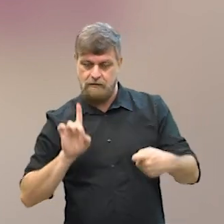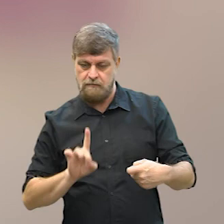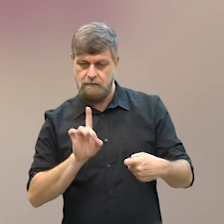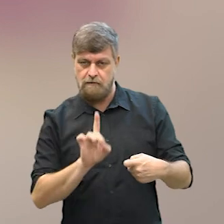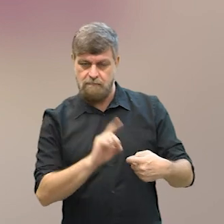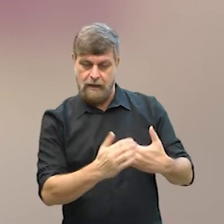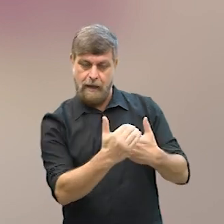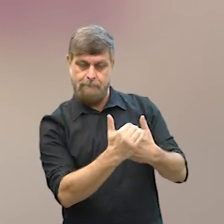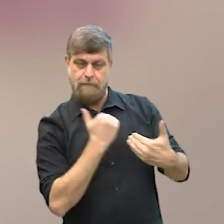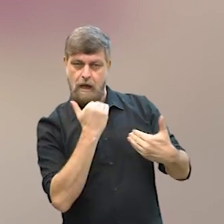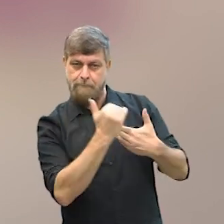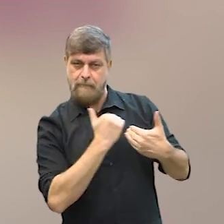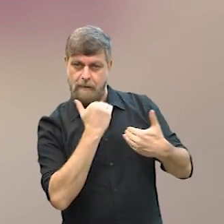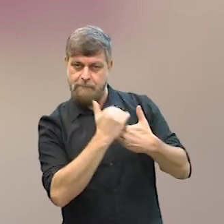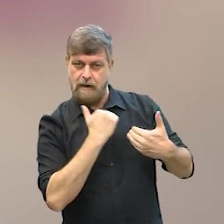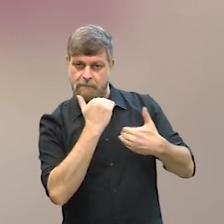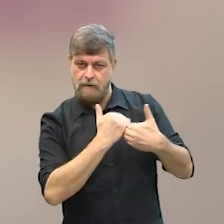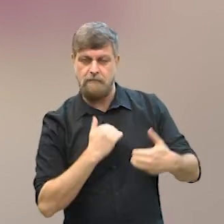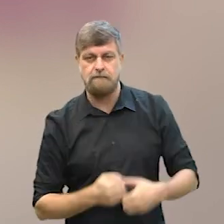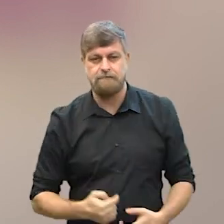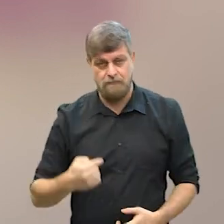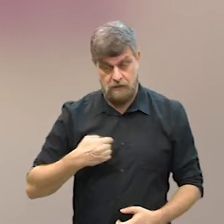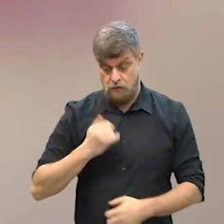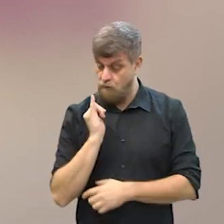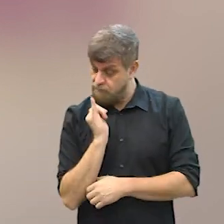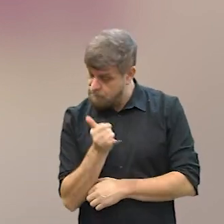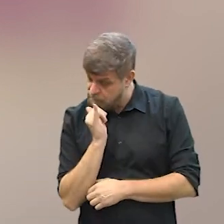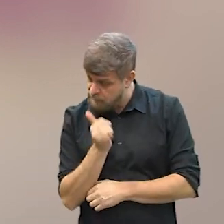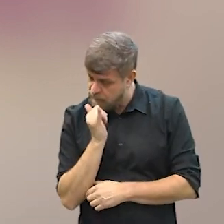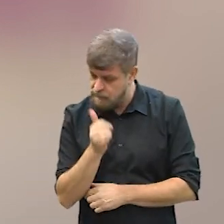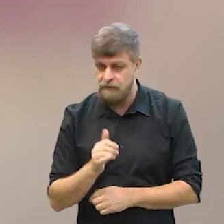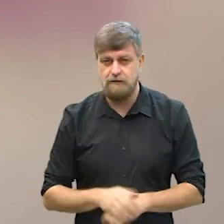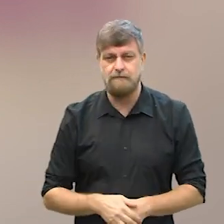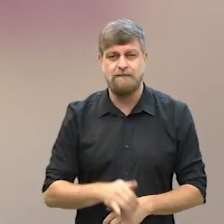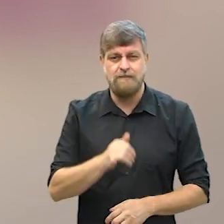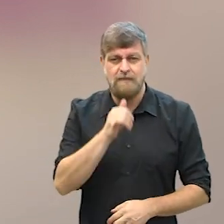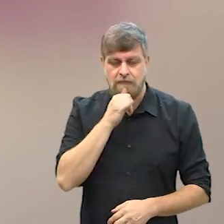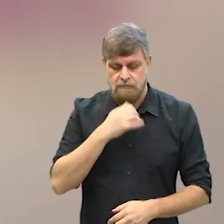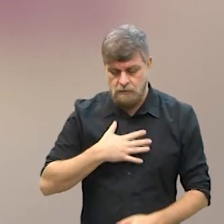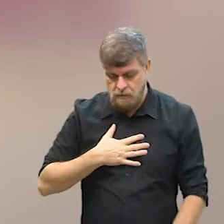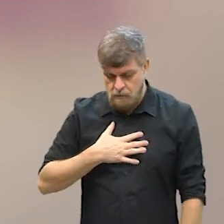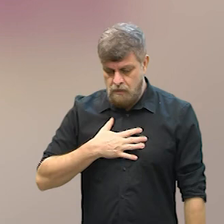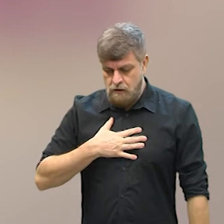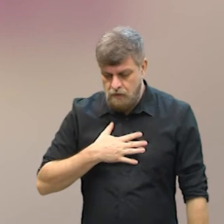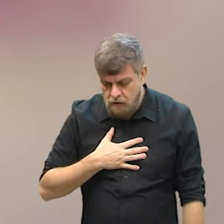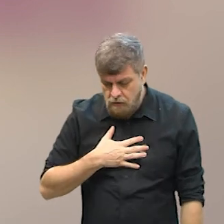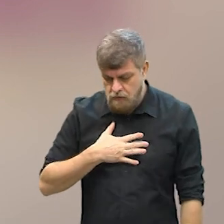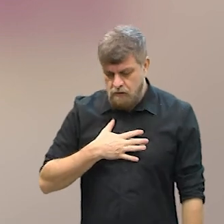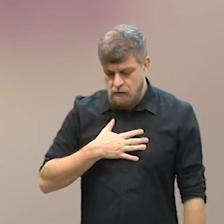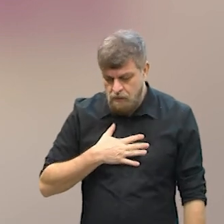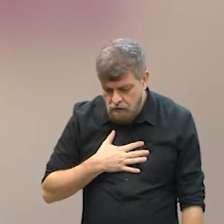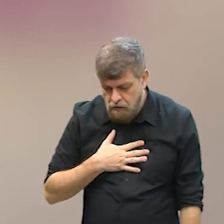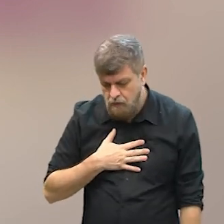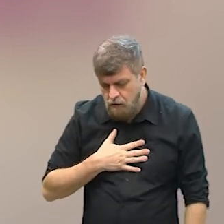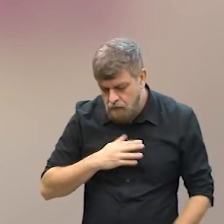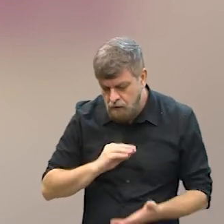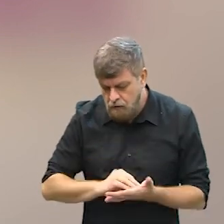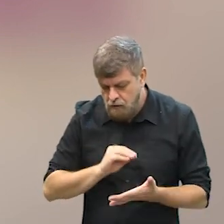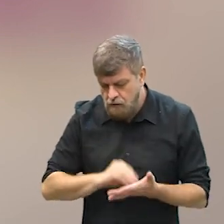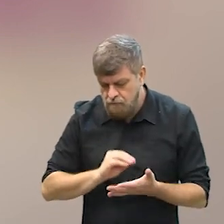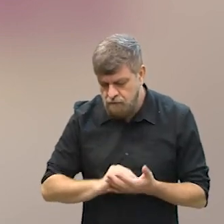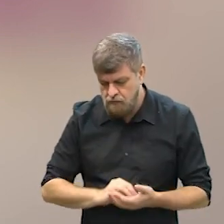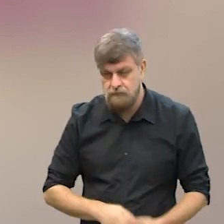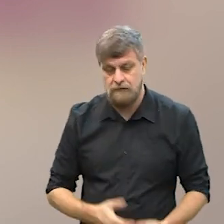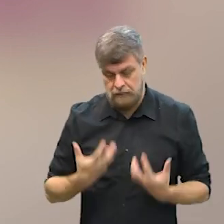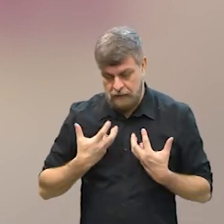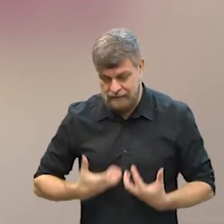procure orientação médica. Como eu disse habitualmente, no caso da falta de ar, do cansaço, da fadiga,